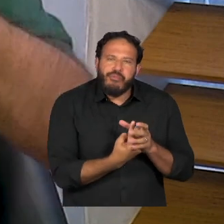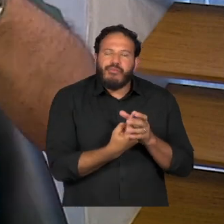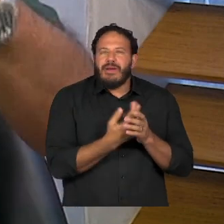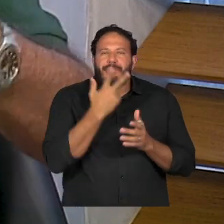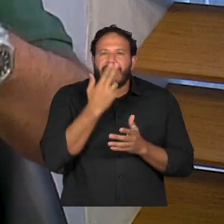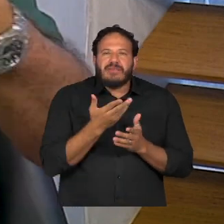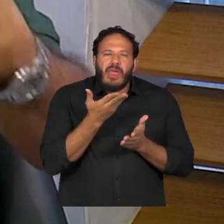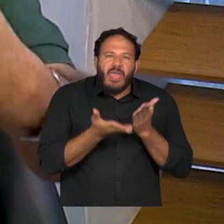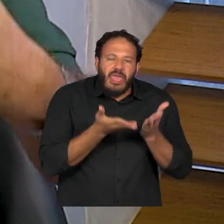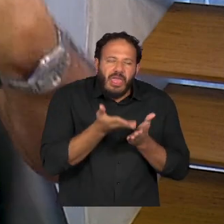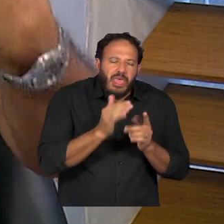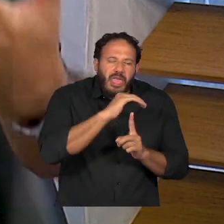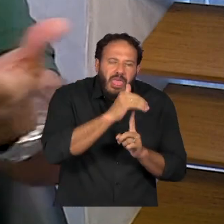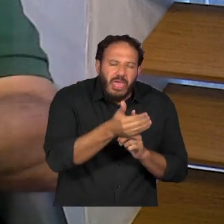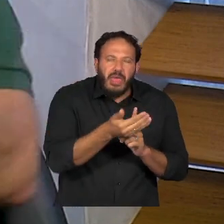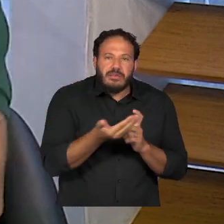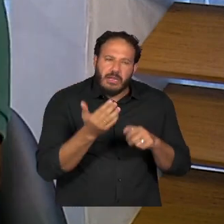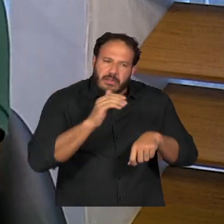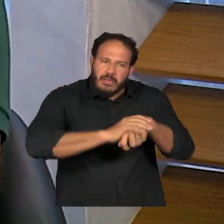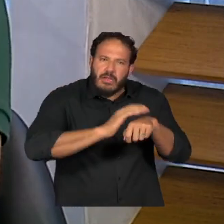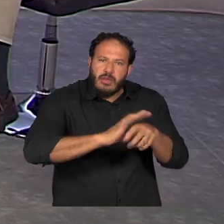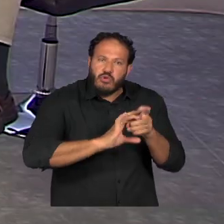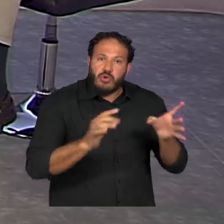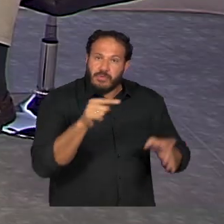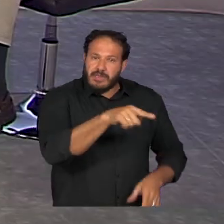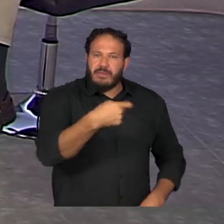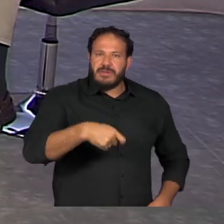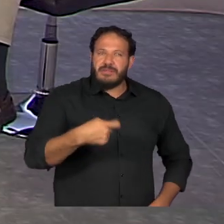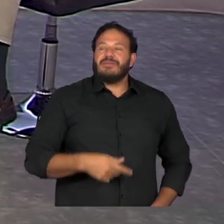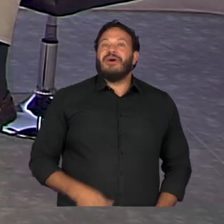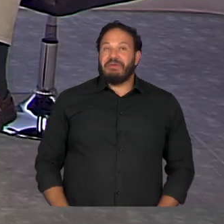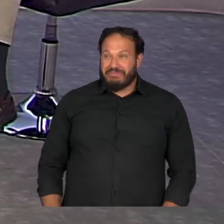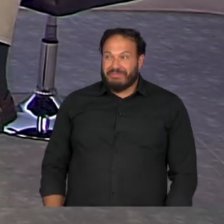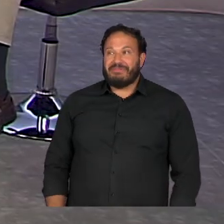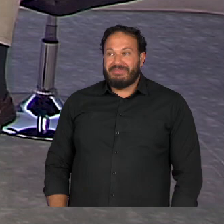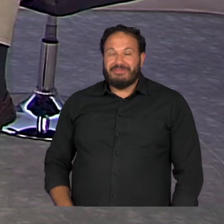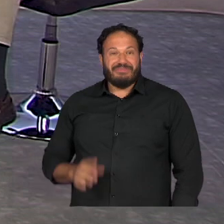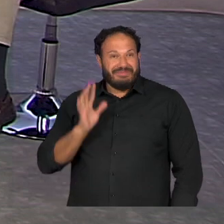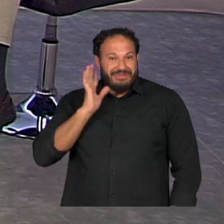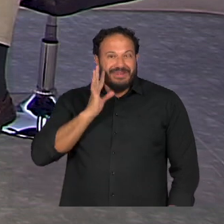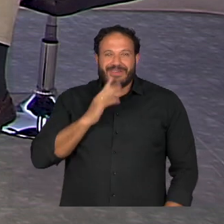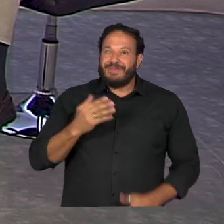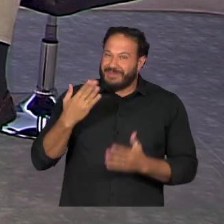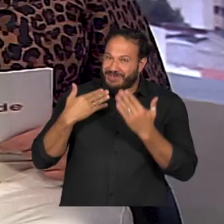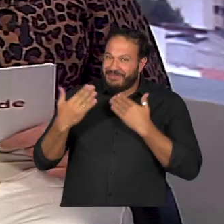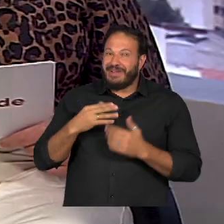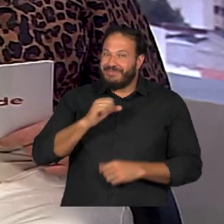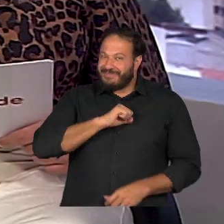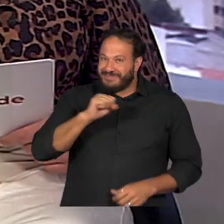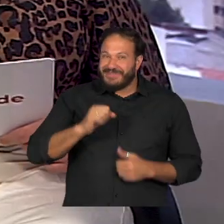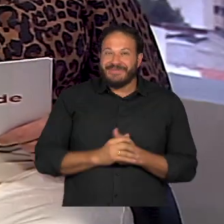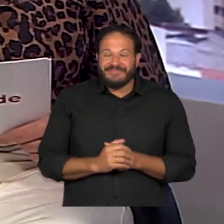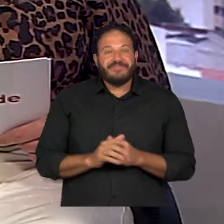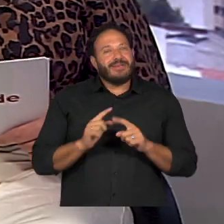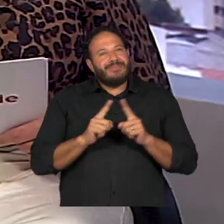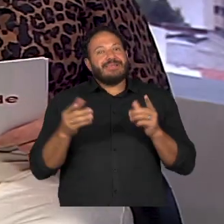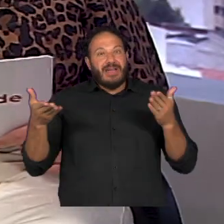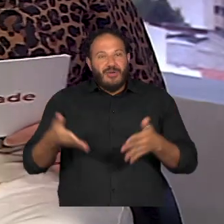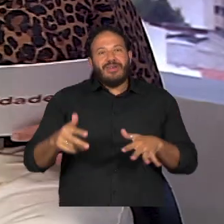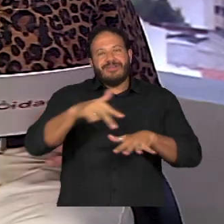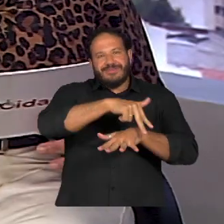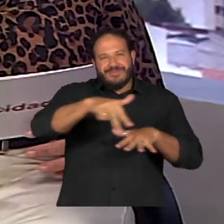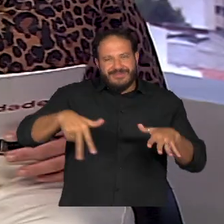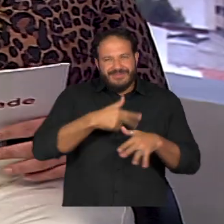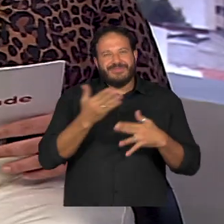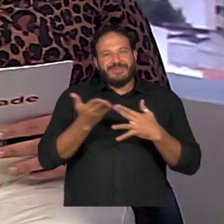ela aquela autonomia necessária ao desenvolvimento nento ZZ nosso papo tá bom mas o diversidade